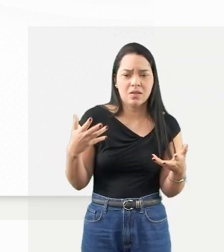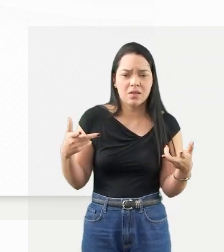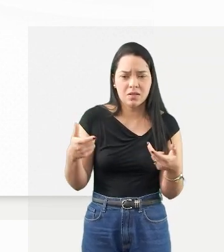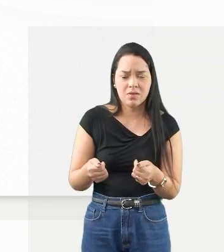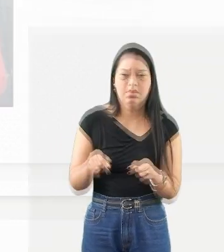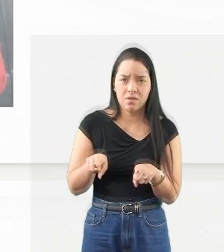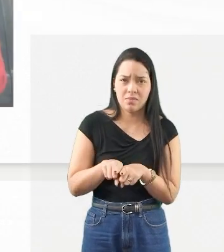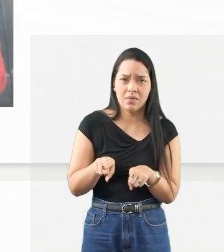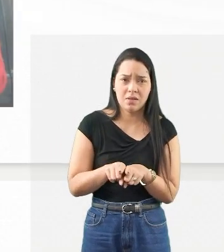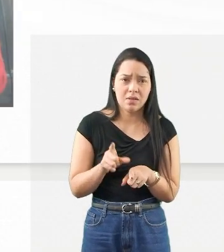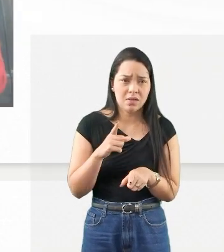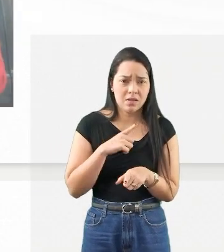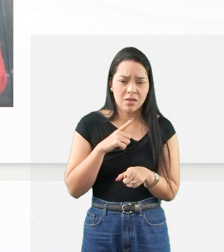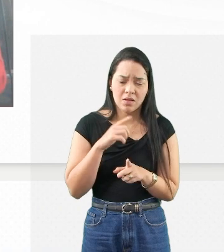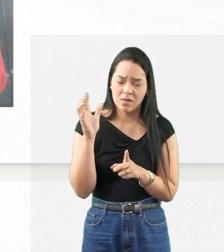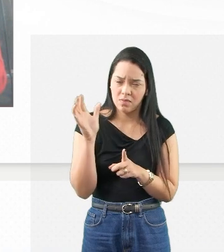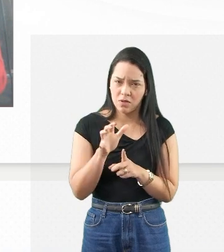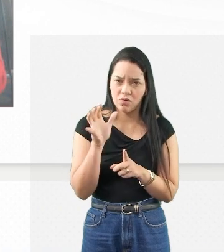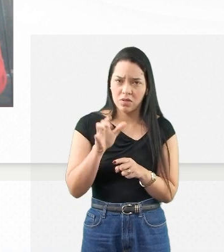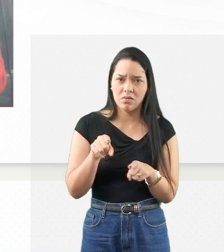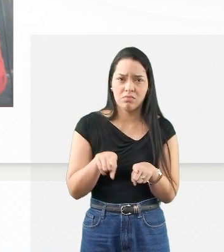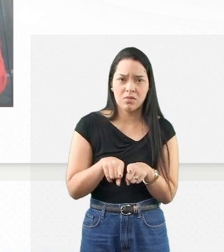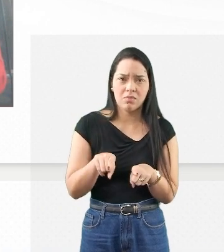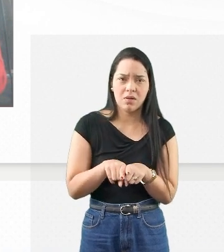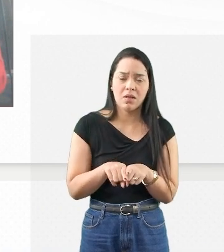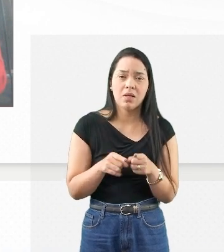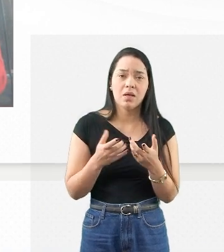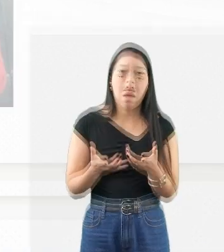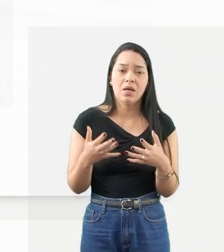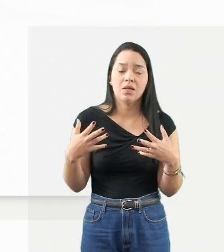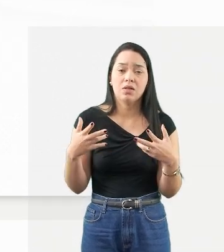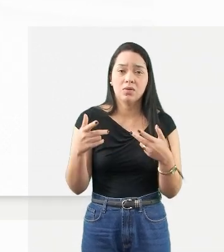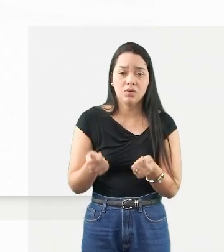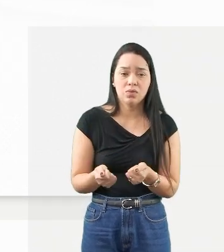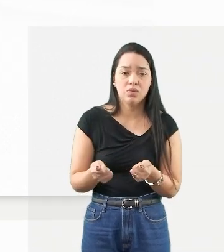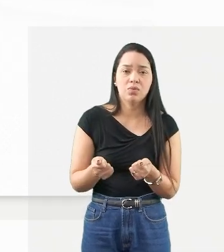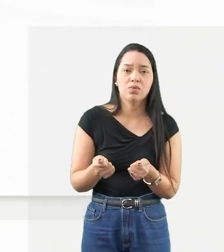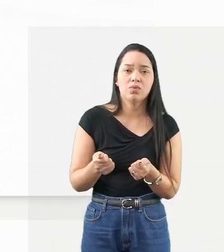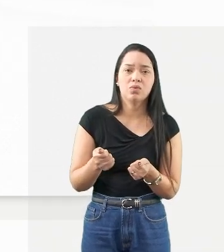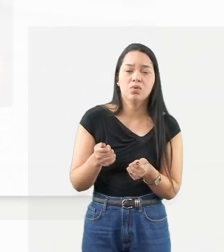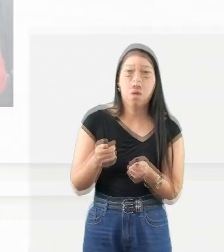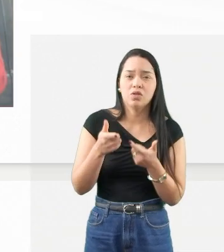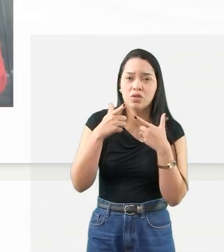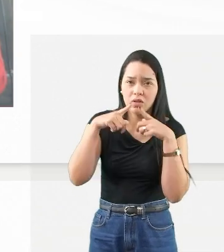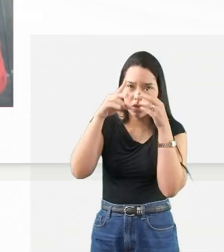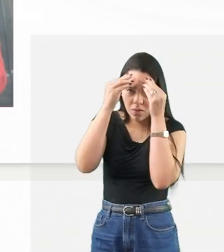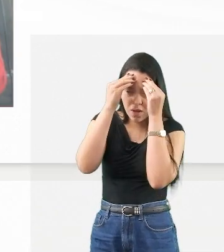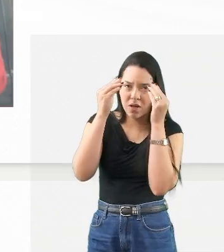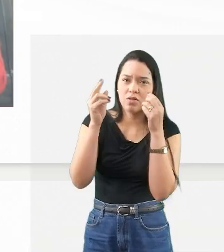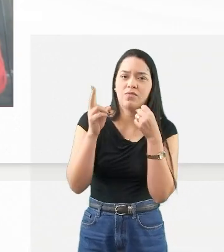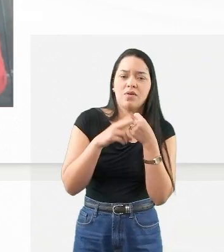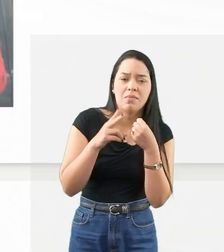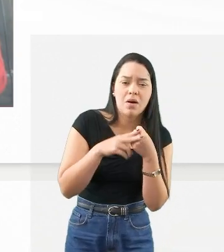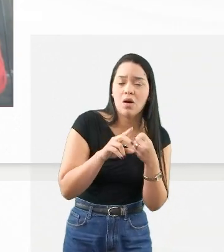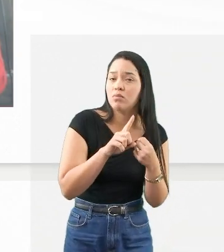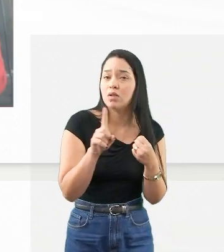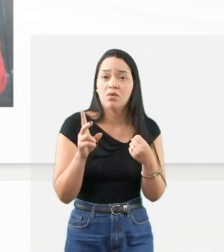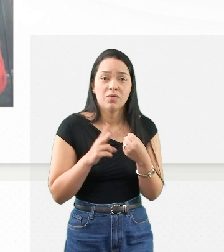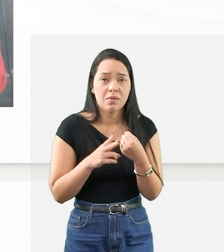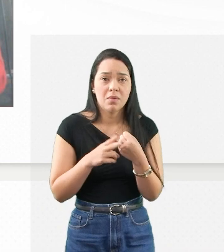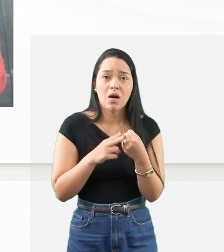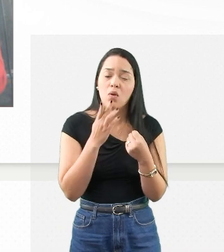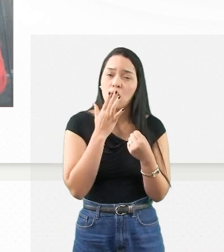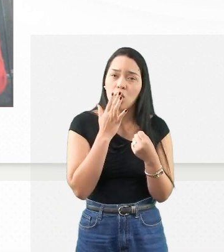tem essa questão de persuasão aqui nesse folder, e tudo isso com jogo de linguagem verbal, não verbal, cores,